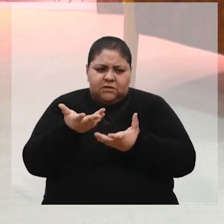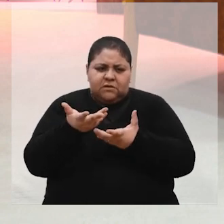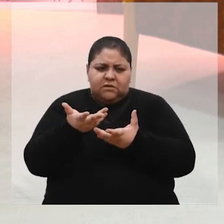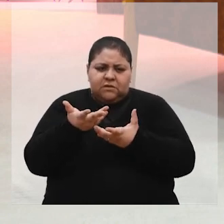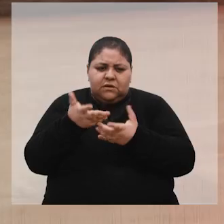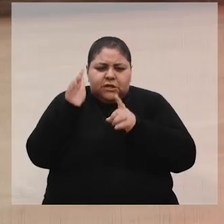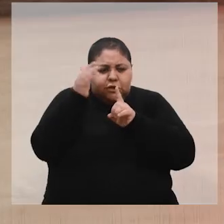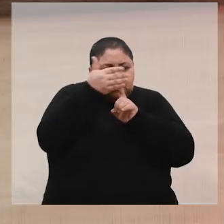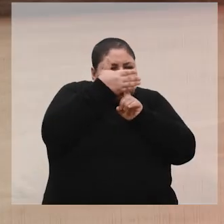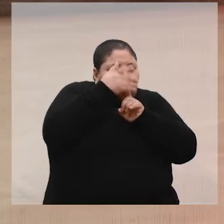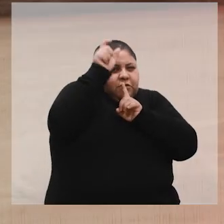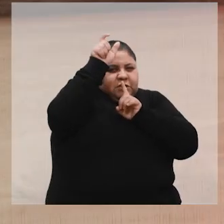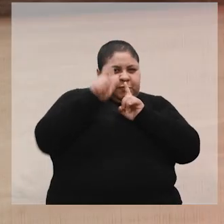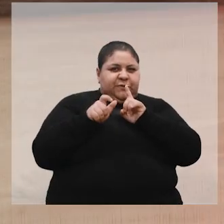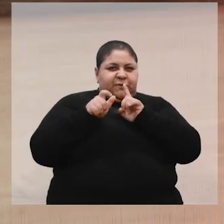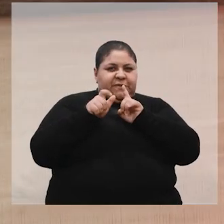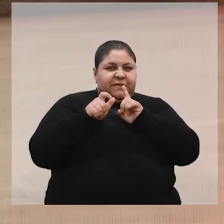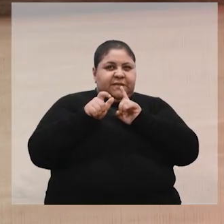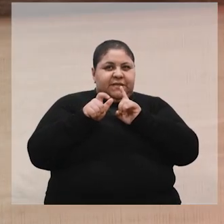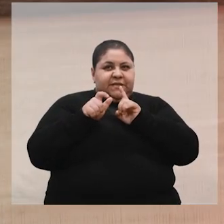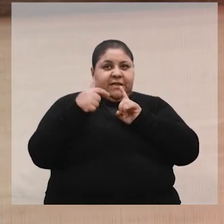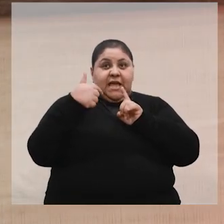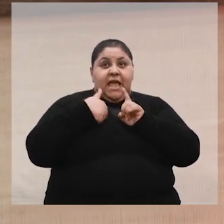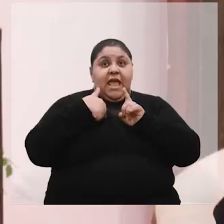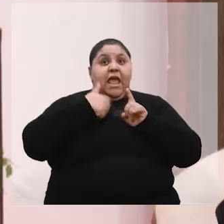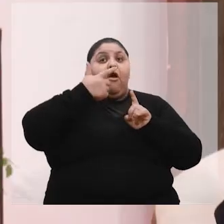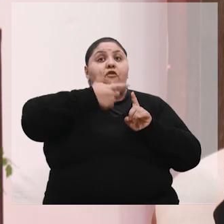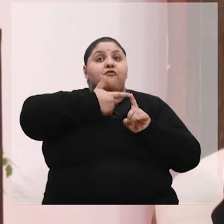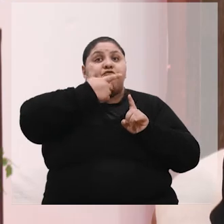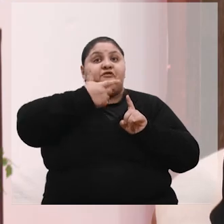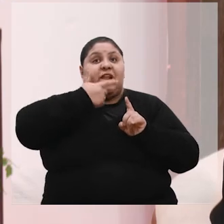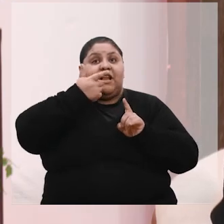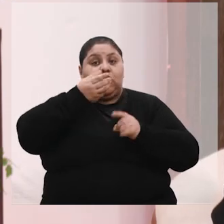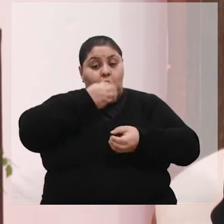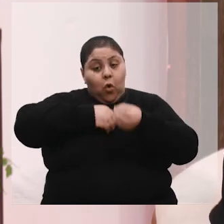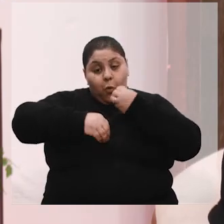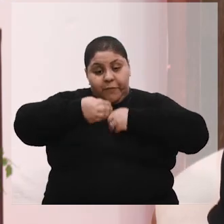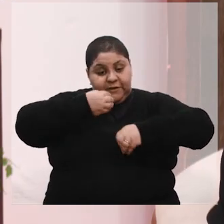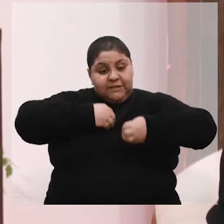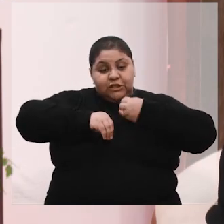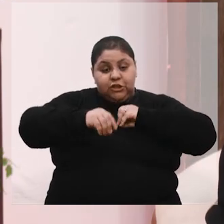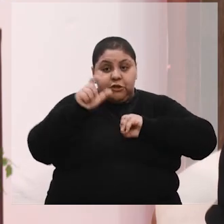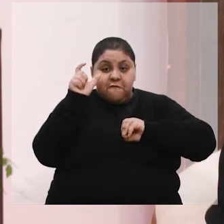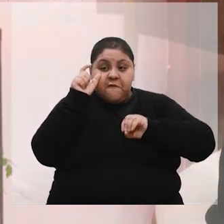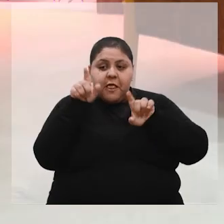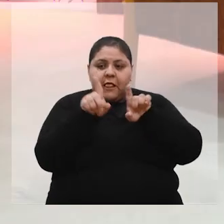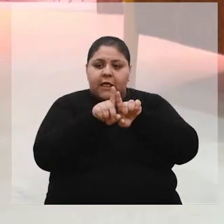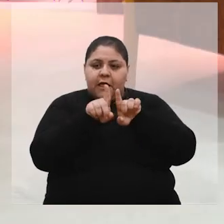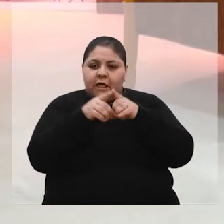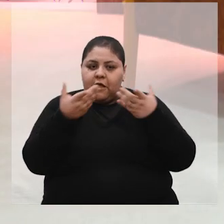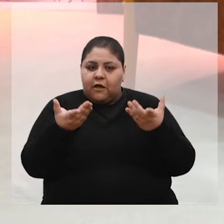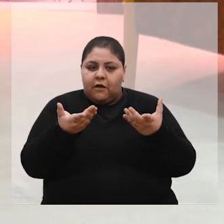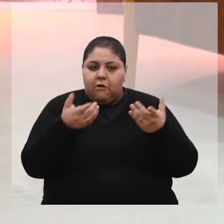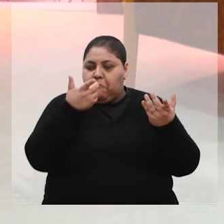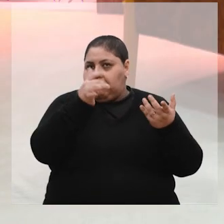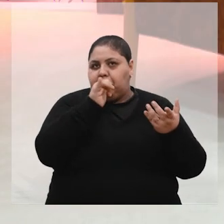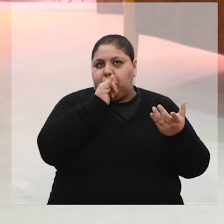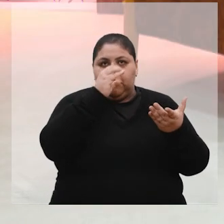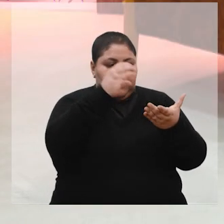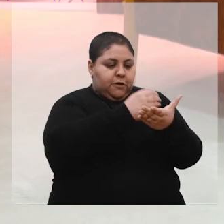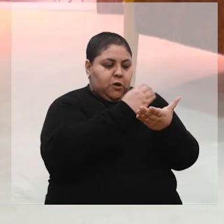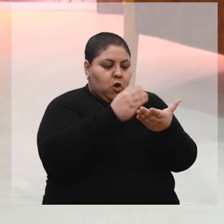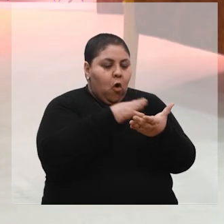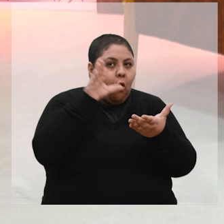lá. Não. É meu falando sobre como eu tô me sentindo e o que eu tô vendo. Porque se tu estás com um caderno, observando